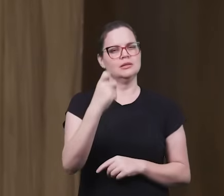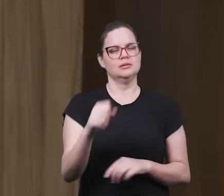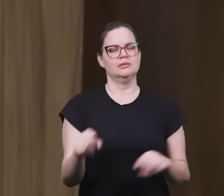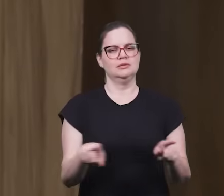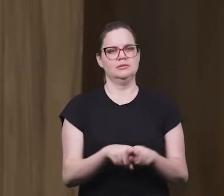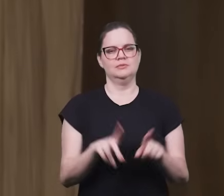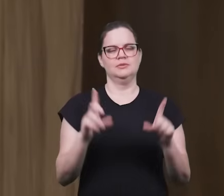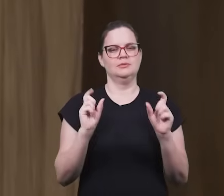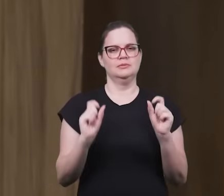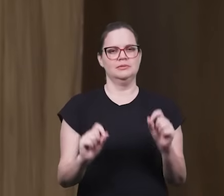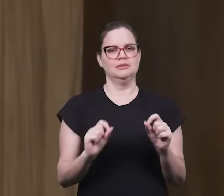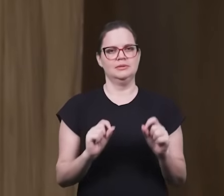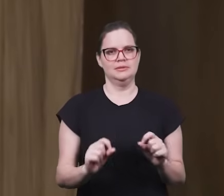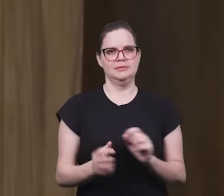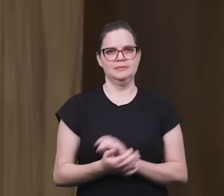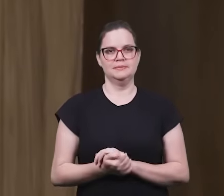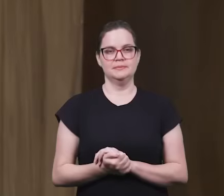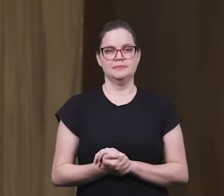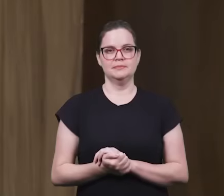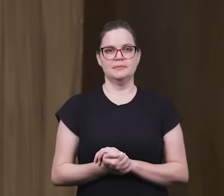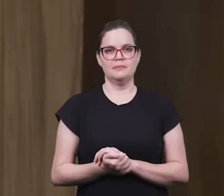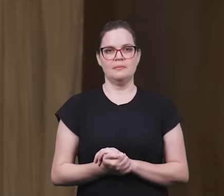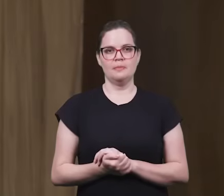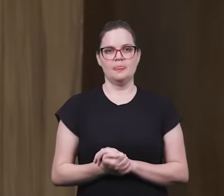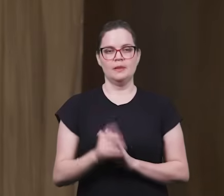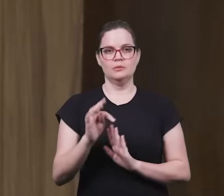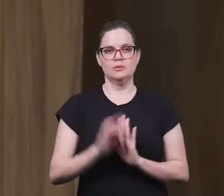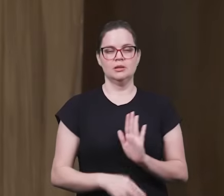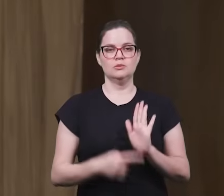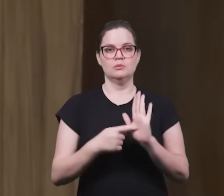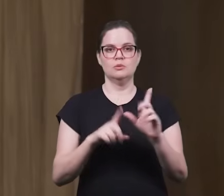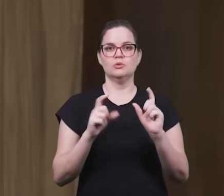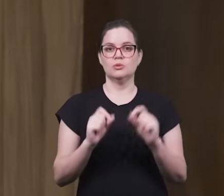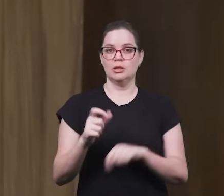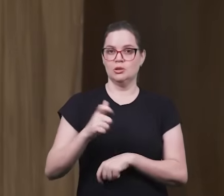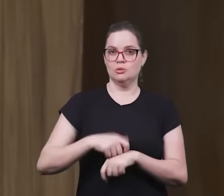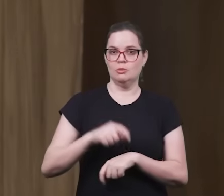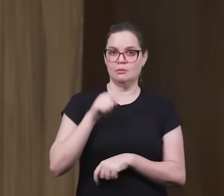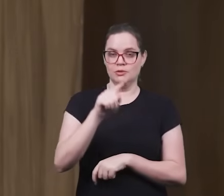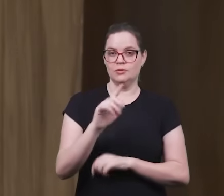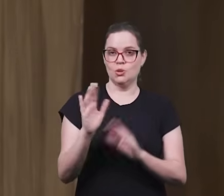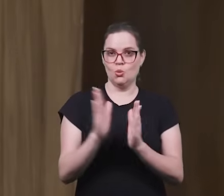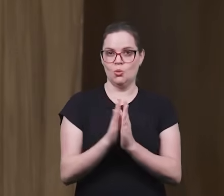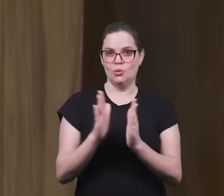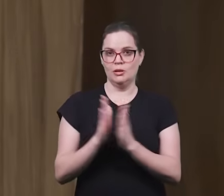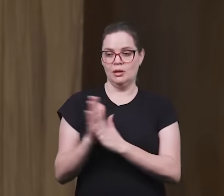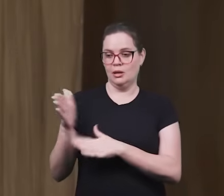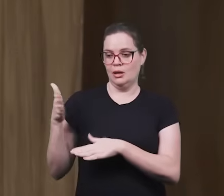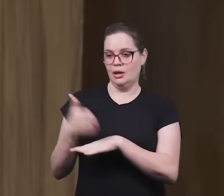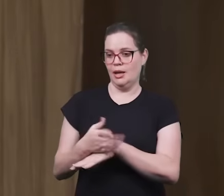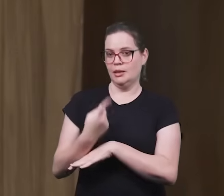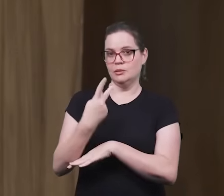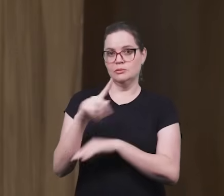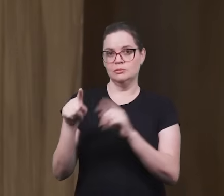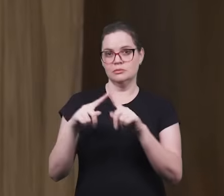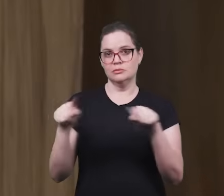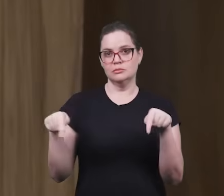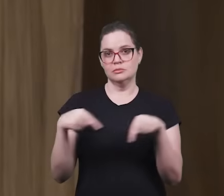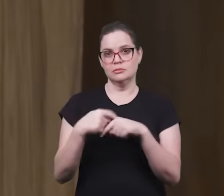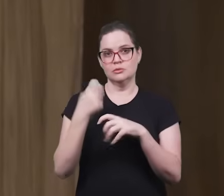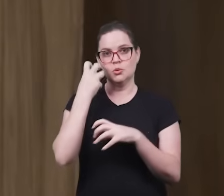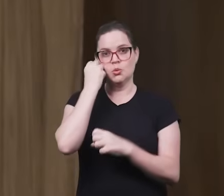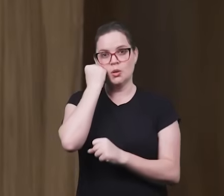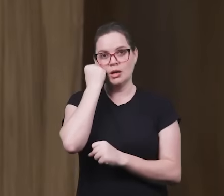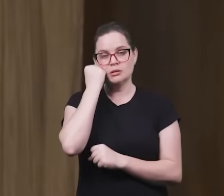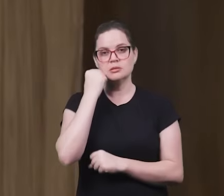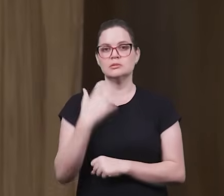deixar claro, né, que o texto fala: quando orares, mas tu quando orares, entra no teu aposento, ou